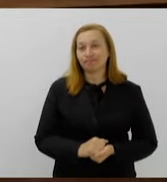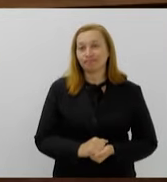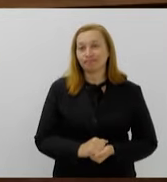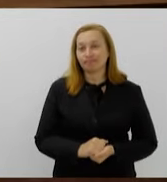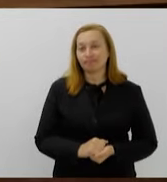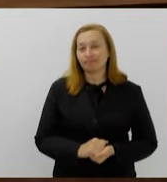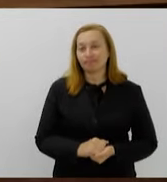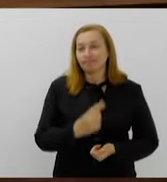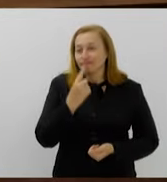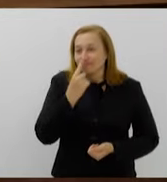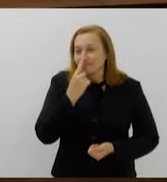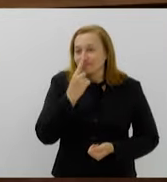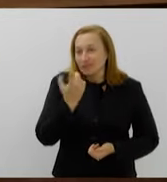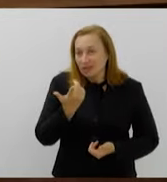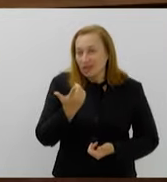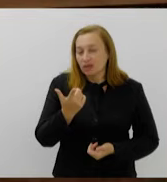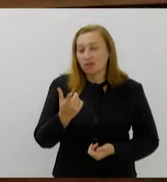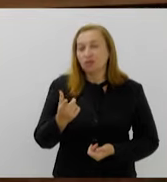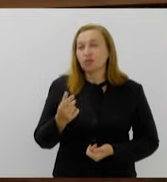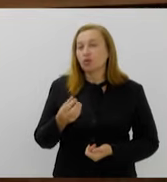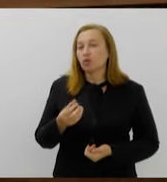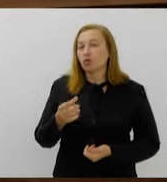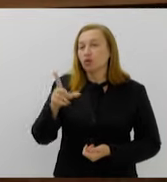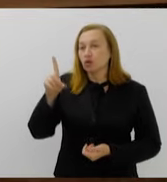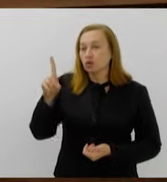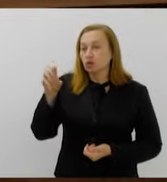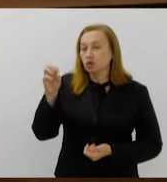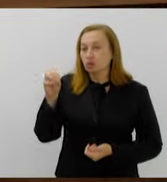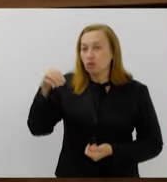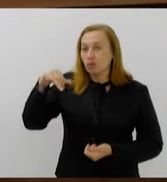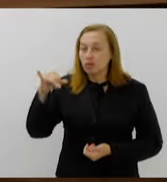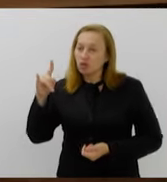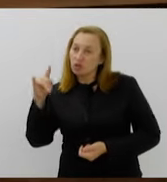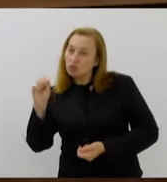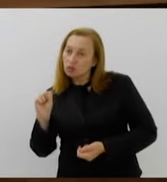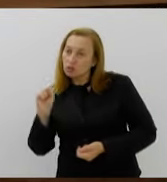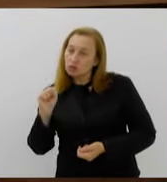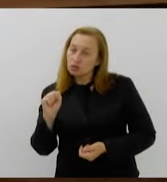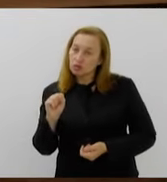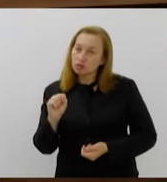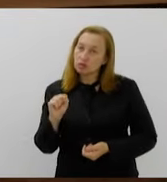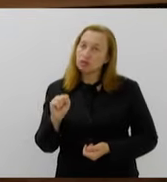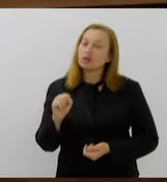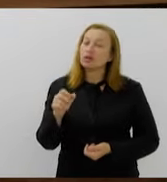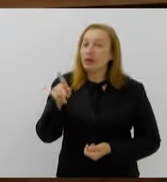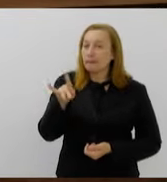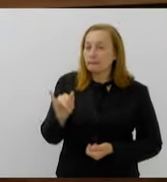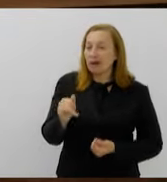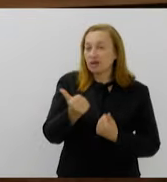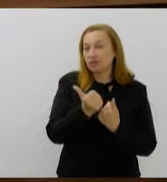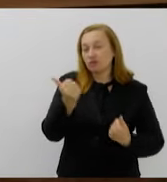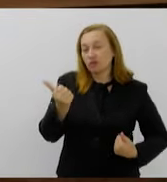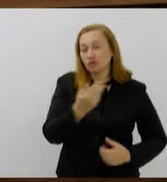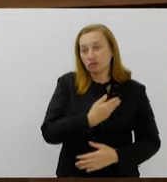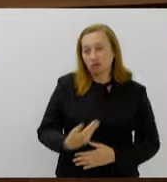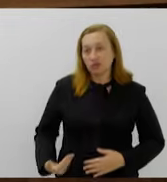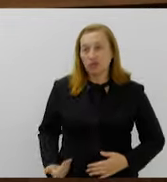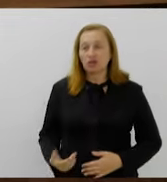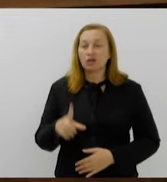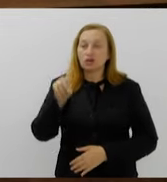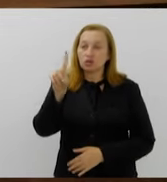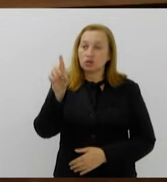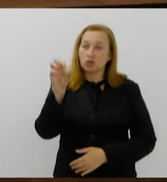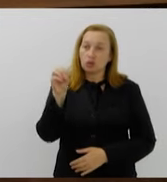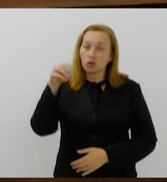Senhor Domingos Gonçalves que é pai do nosso vice-governador Domingos